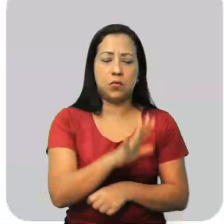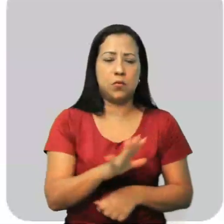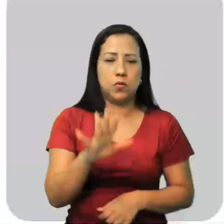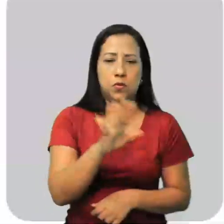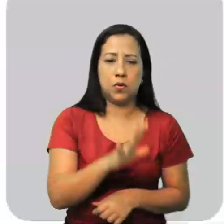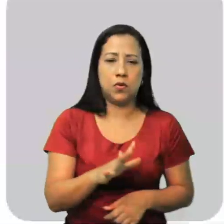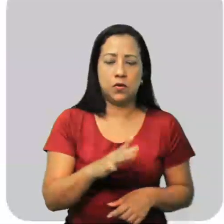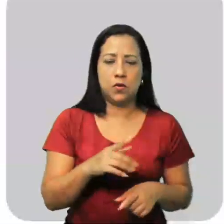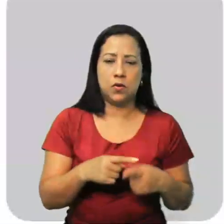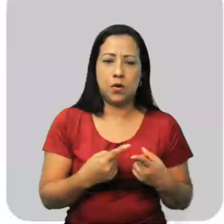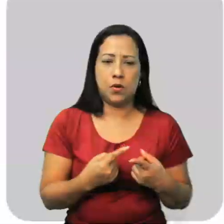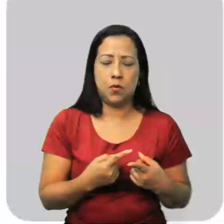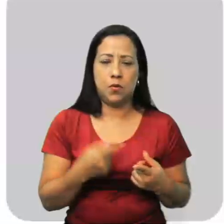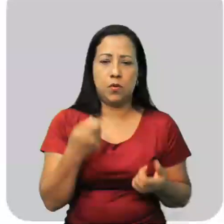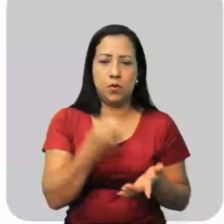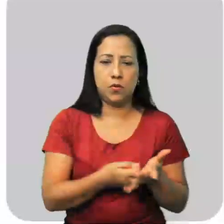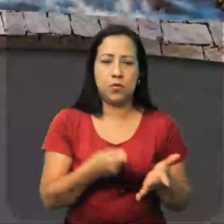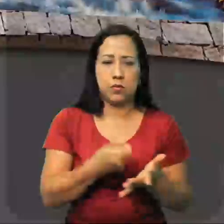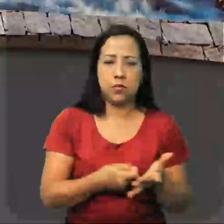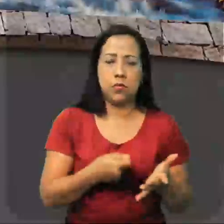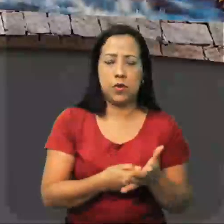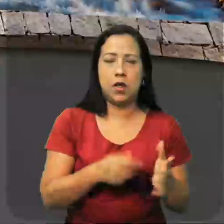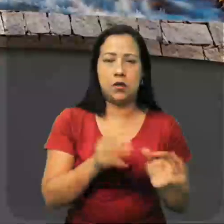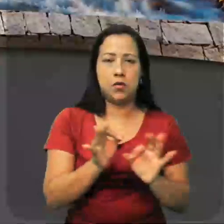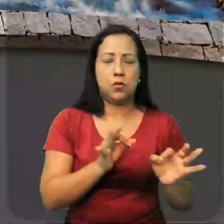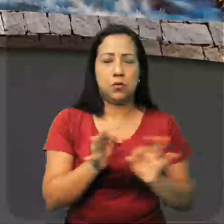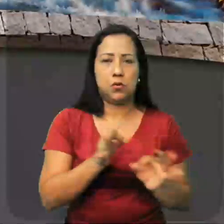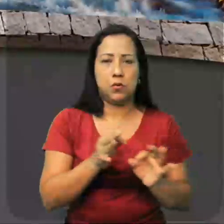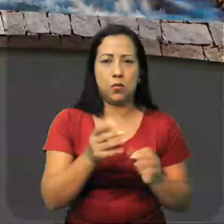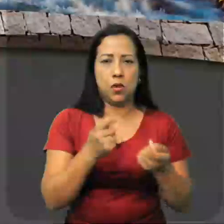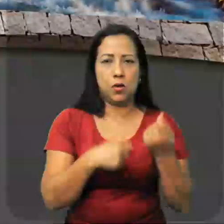ordem econômico-social.